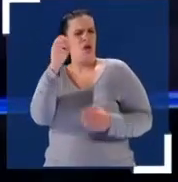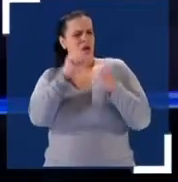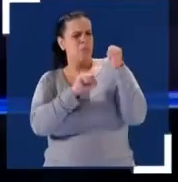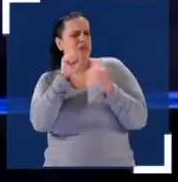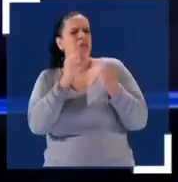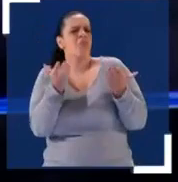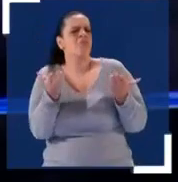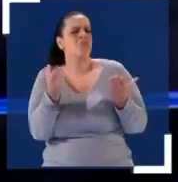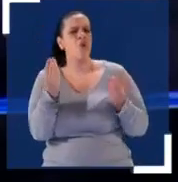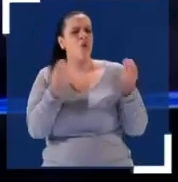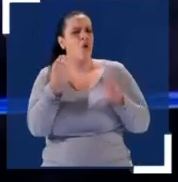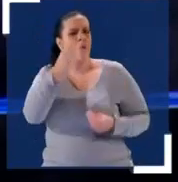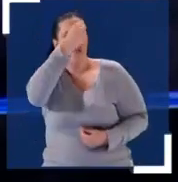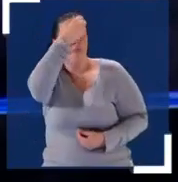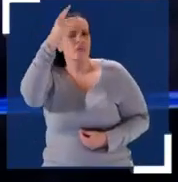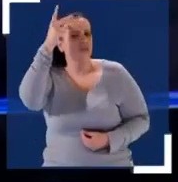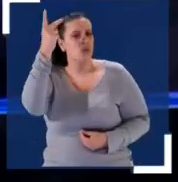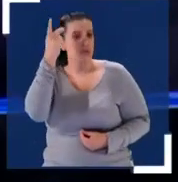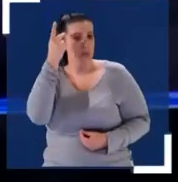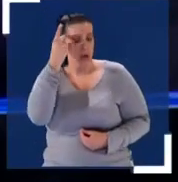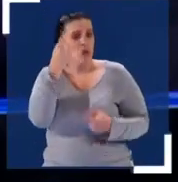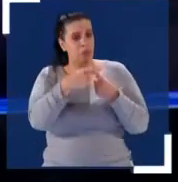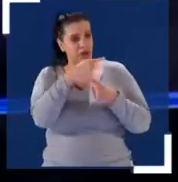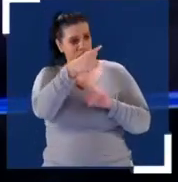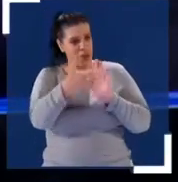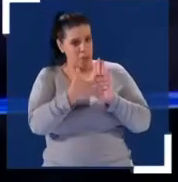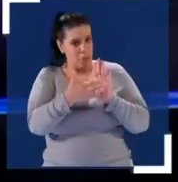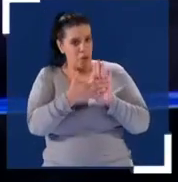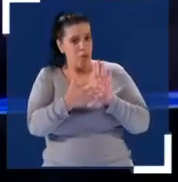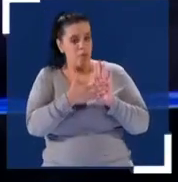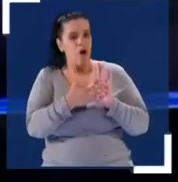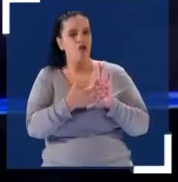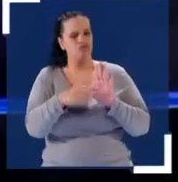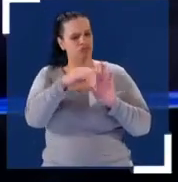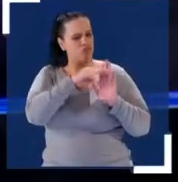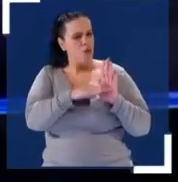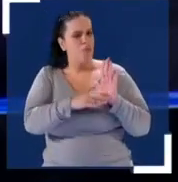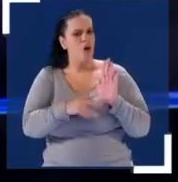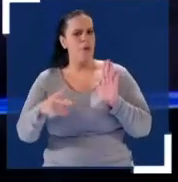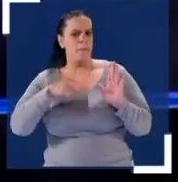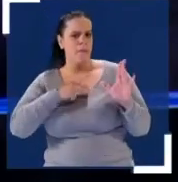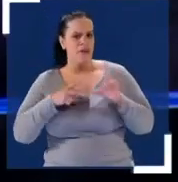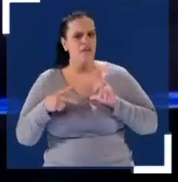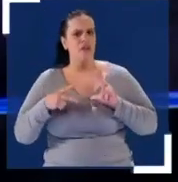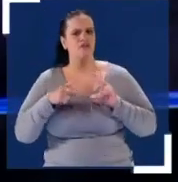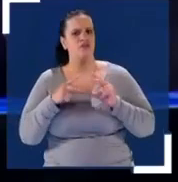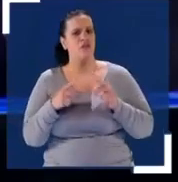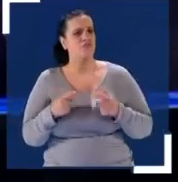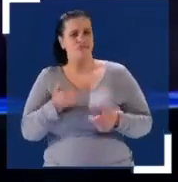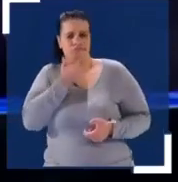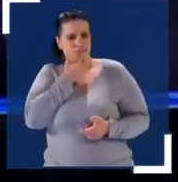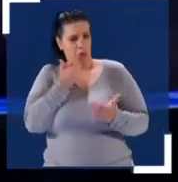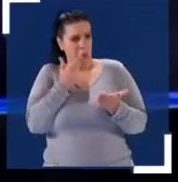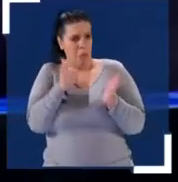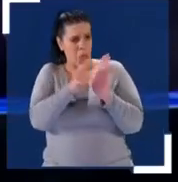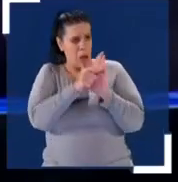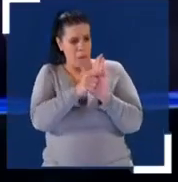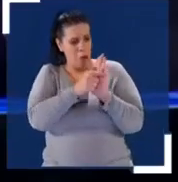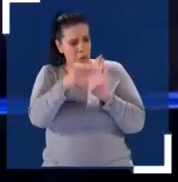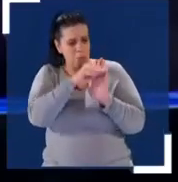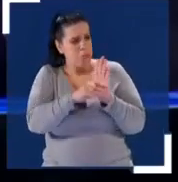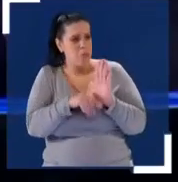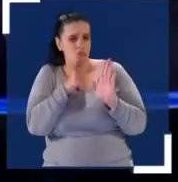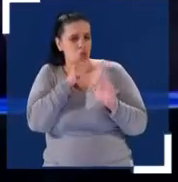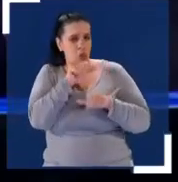levar da prefeitura, por exemplo, quando o senhor propôs um grande programa de privatização, concessão, que não saiu do papel?